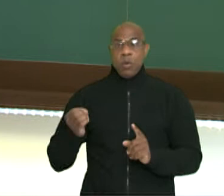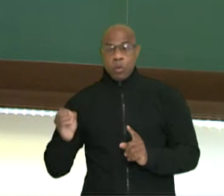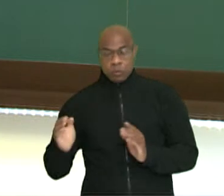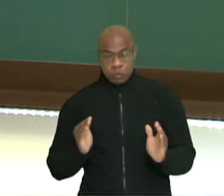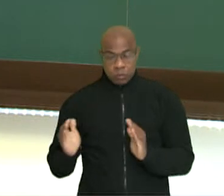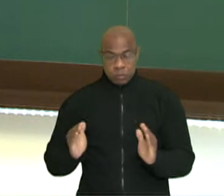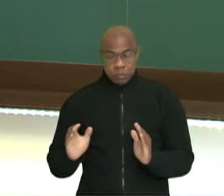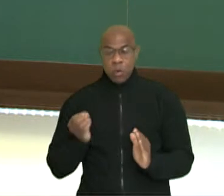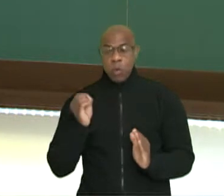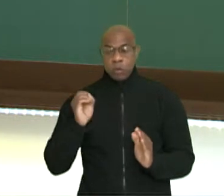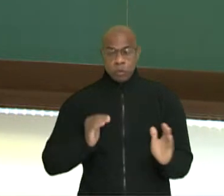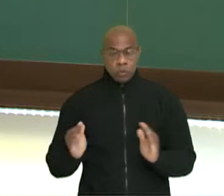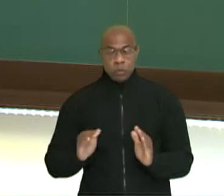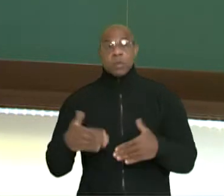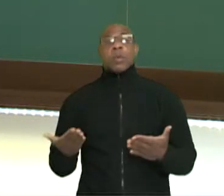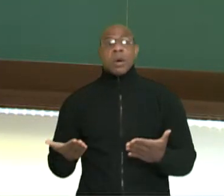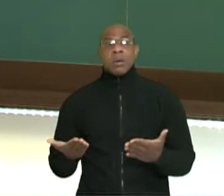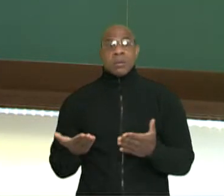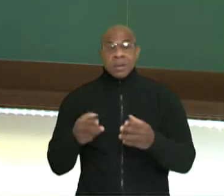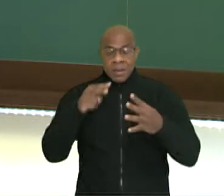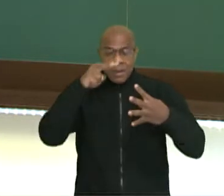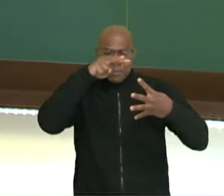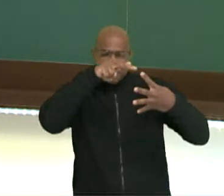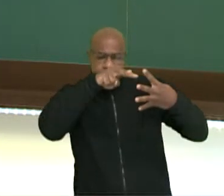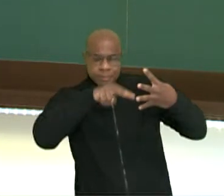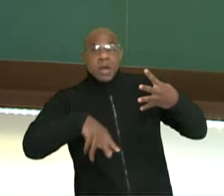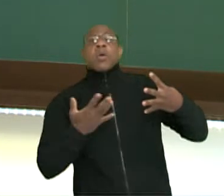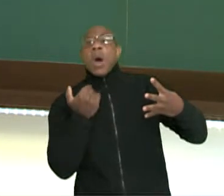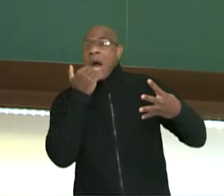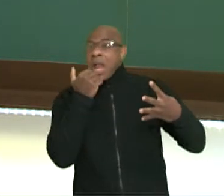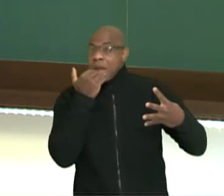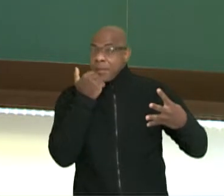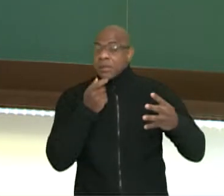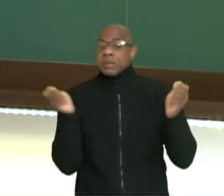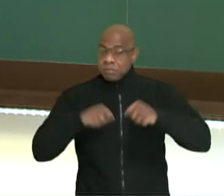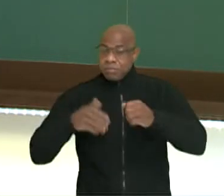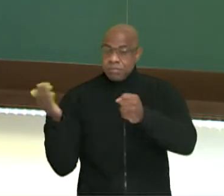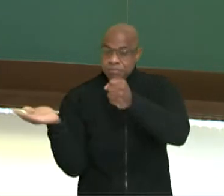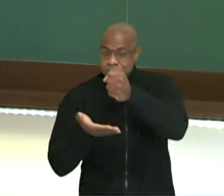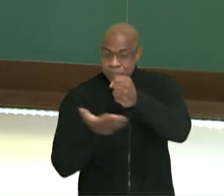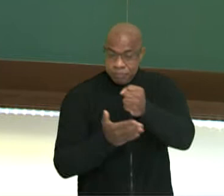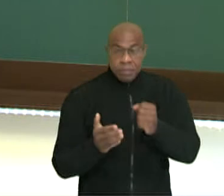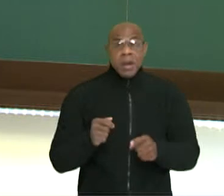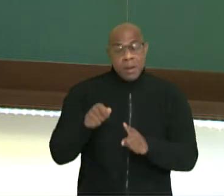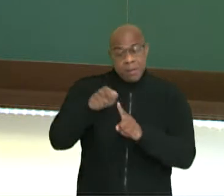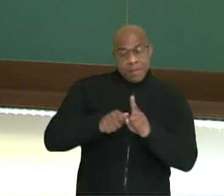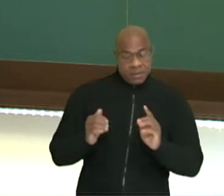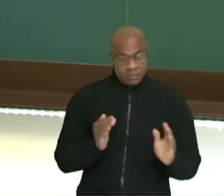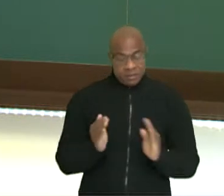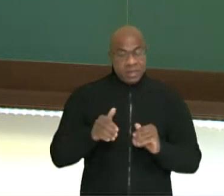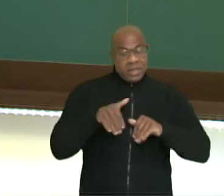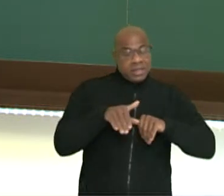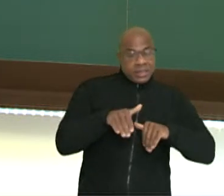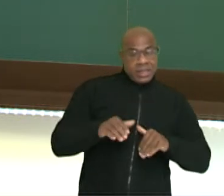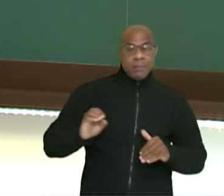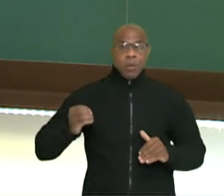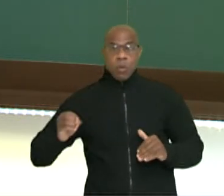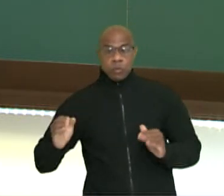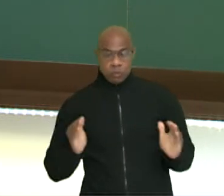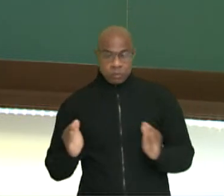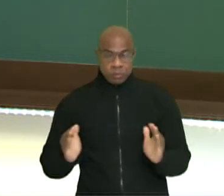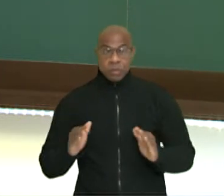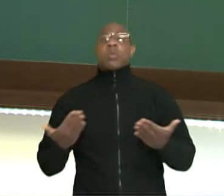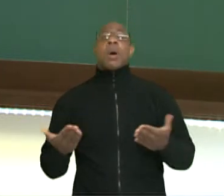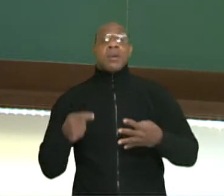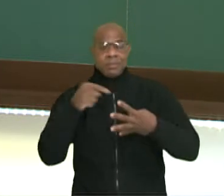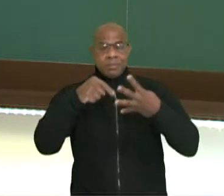analisar a tabela e vai me dizer quais são os alimentos que estão na safra no mês de setembro e de outubro. Vou